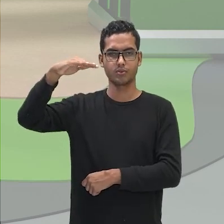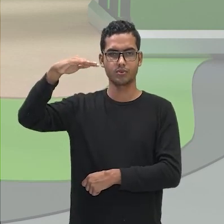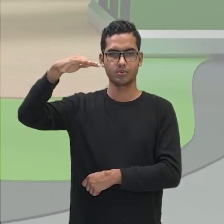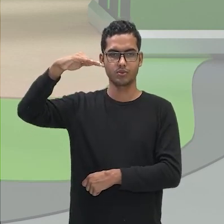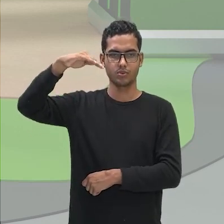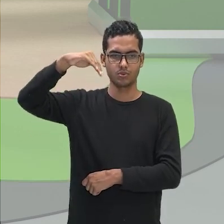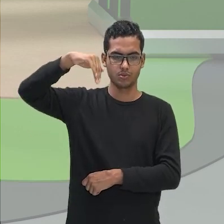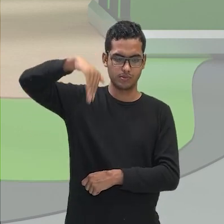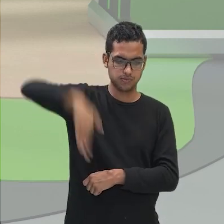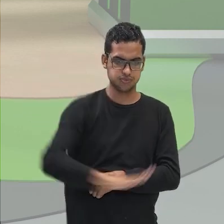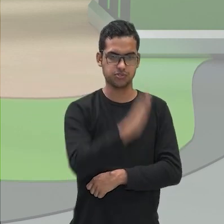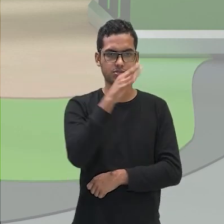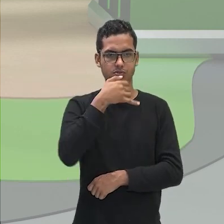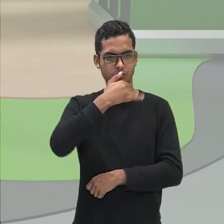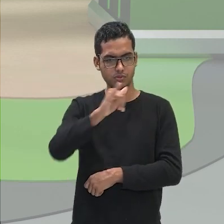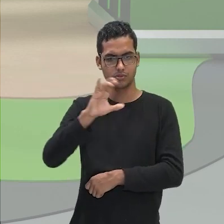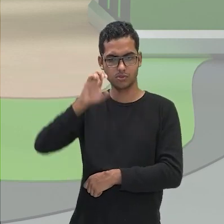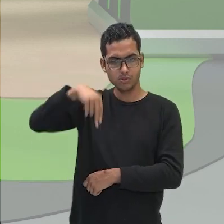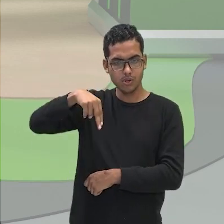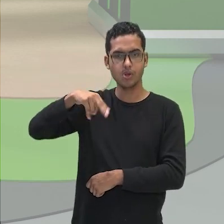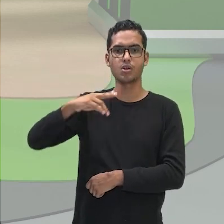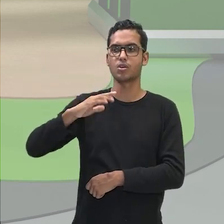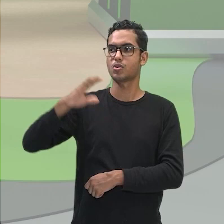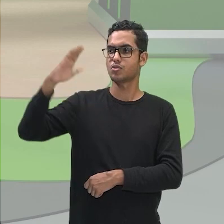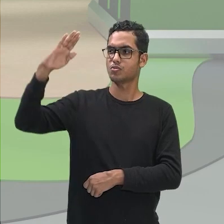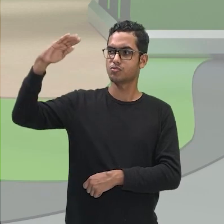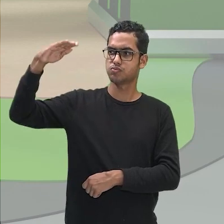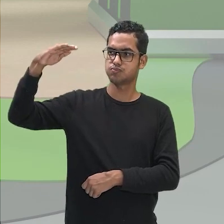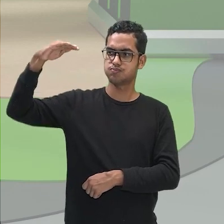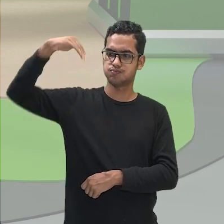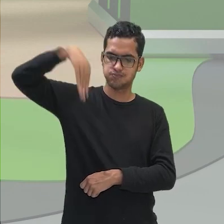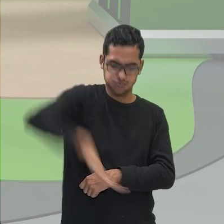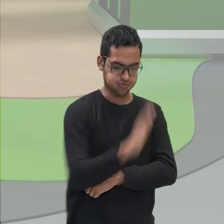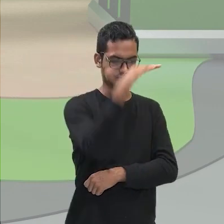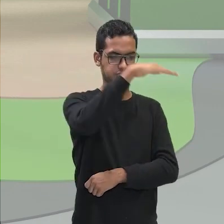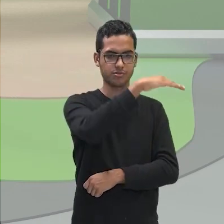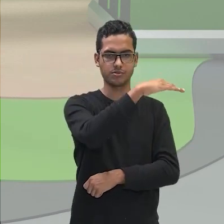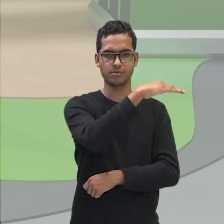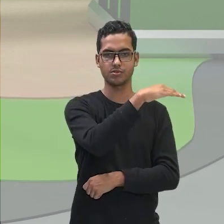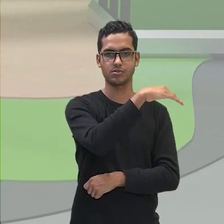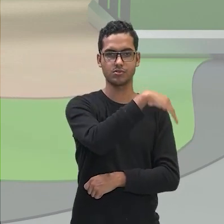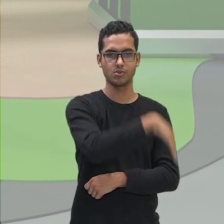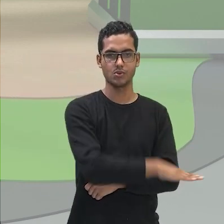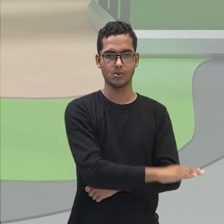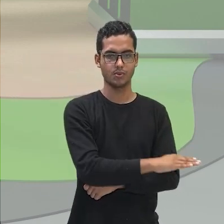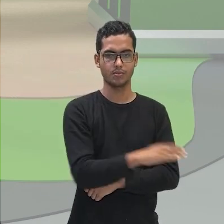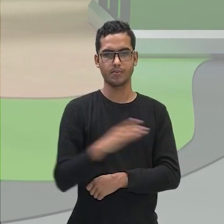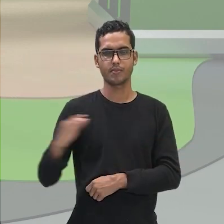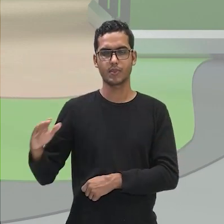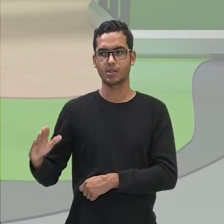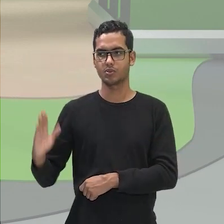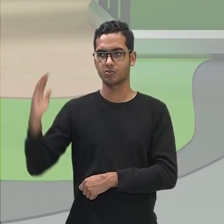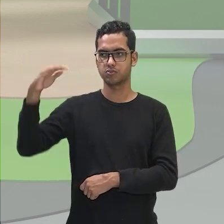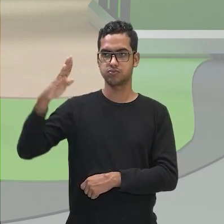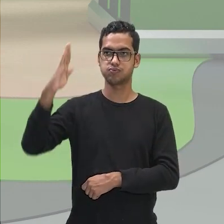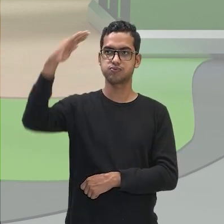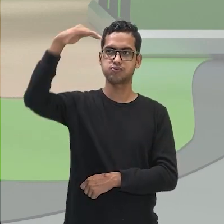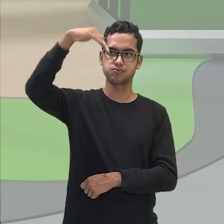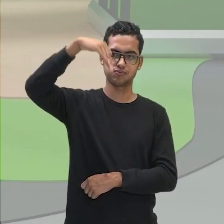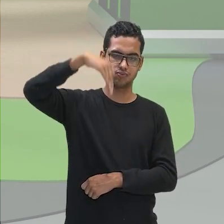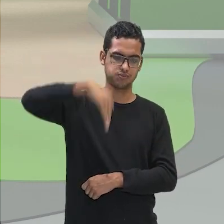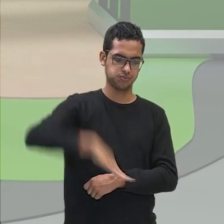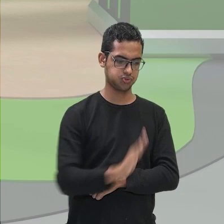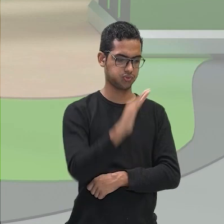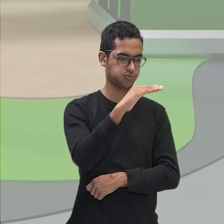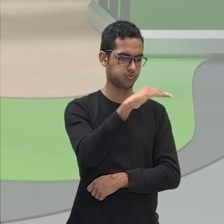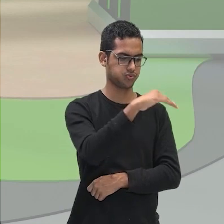para ele continuar o movimento. Olha aí, ó. E esse movimento é a energia cinética. Então, como ele já pegou aquele impulso lá, ó, as outras já são um pouco